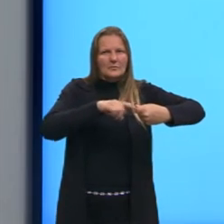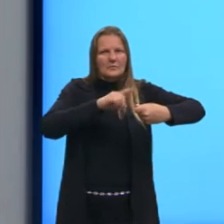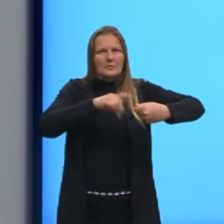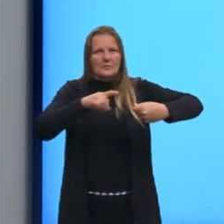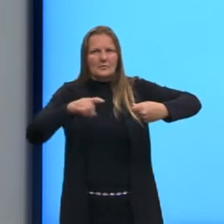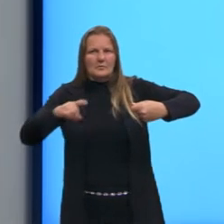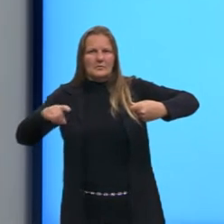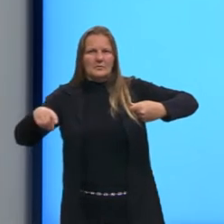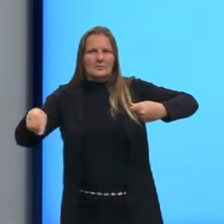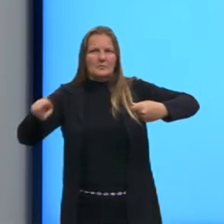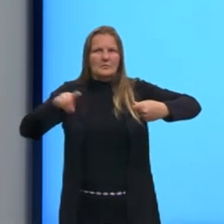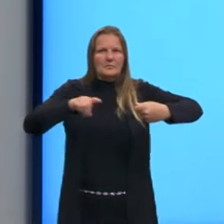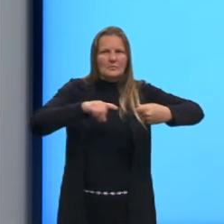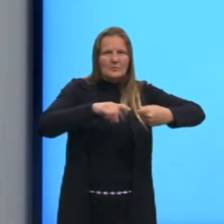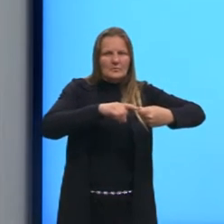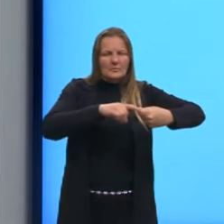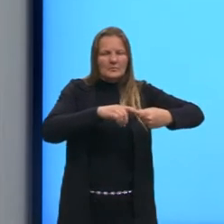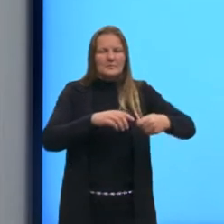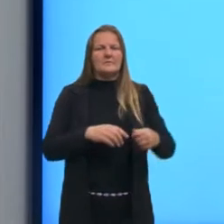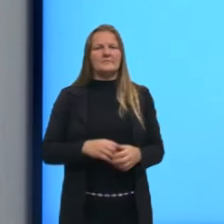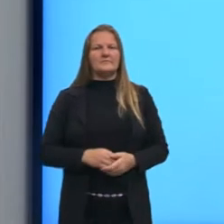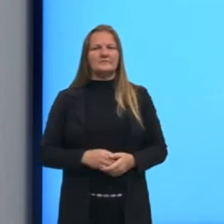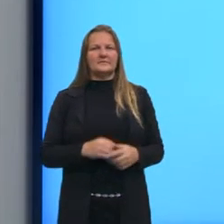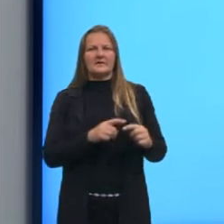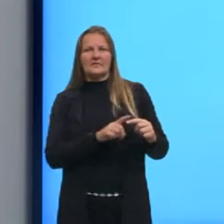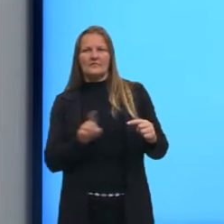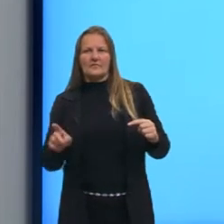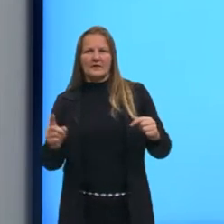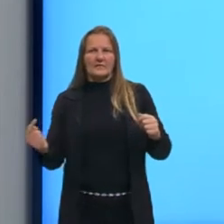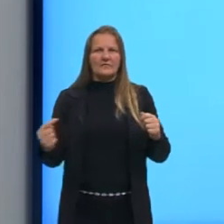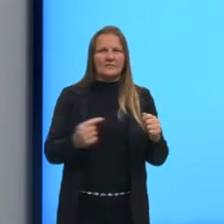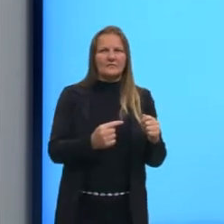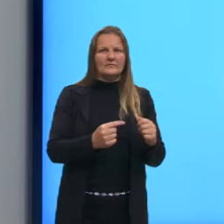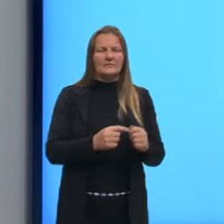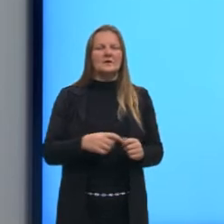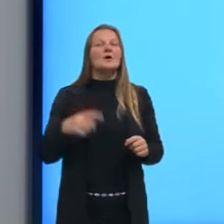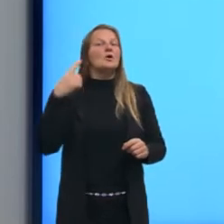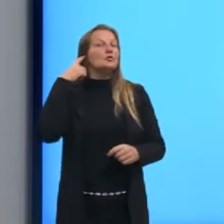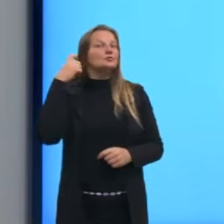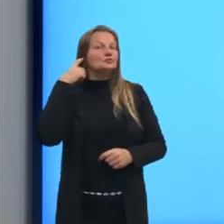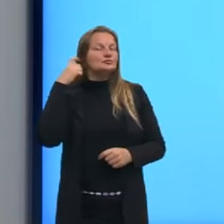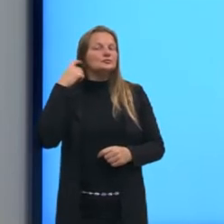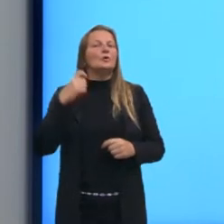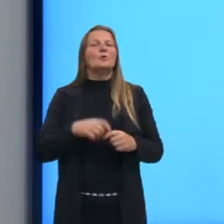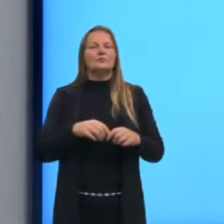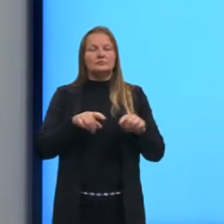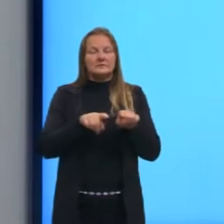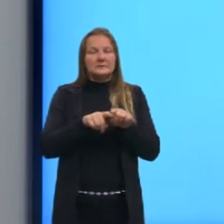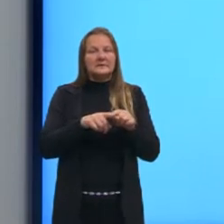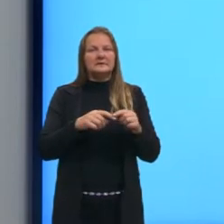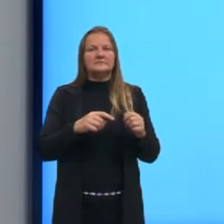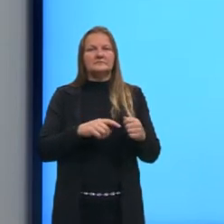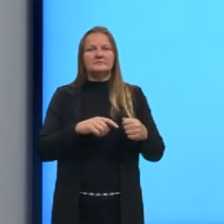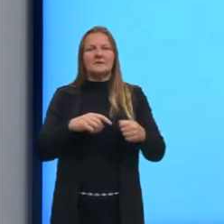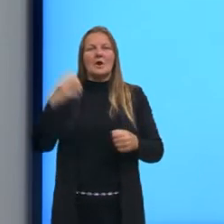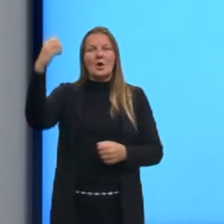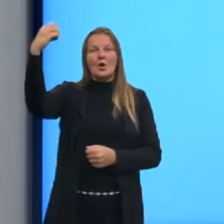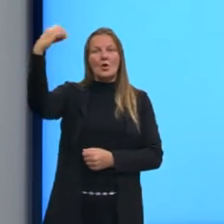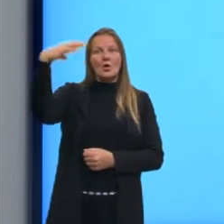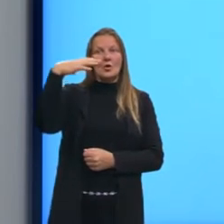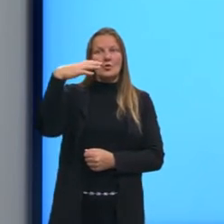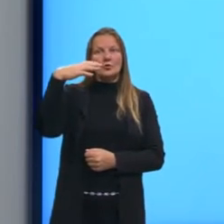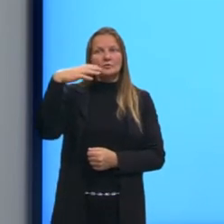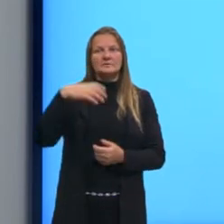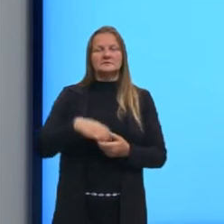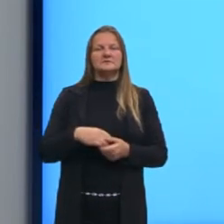principal diferença, né? E aí a gente caracteriza o som como uma onda longitudinal e a luz como